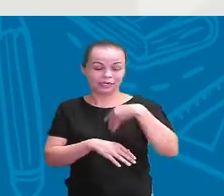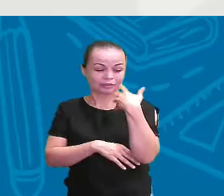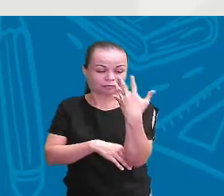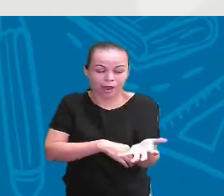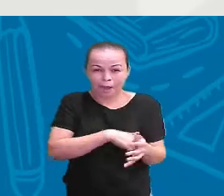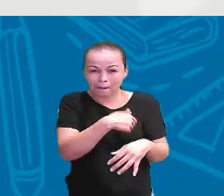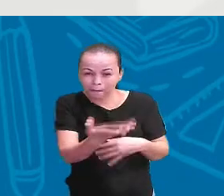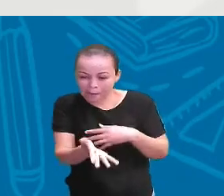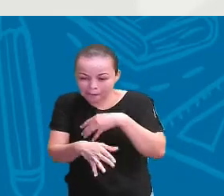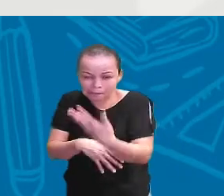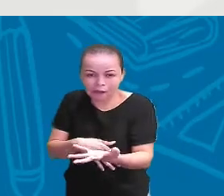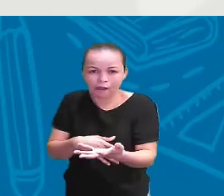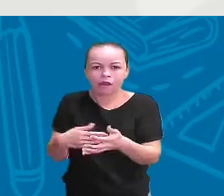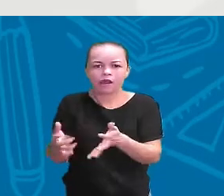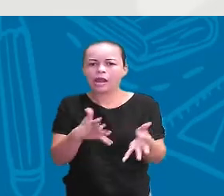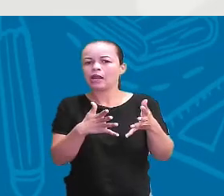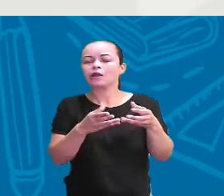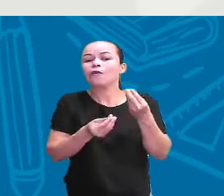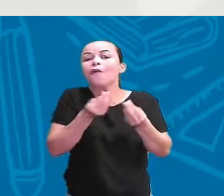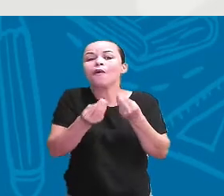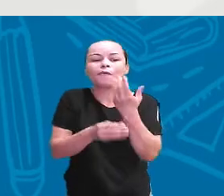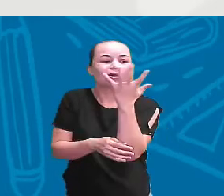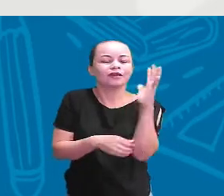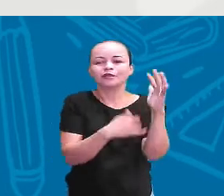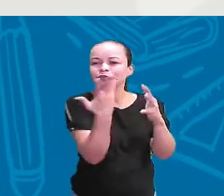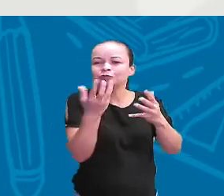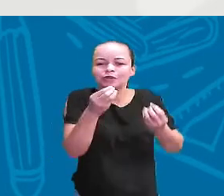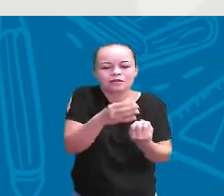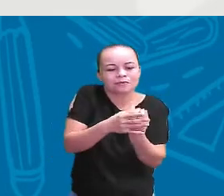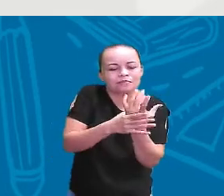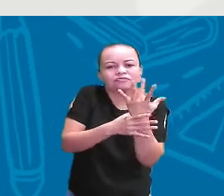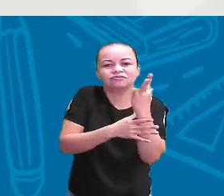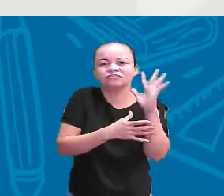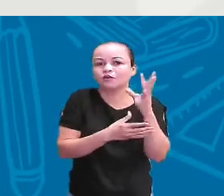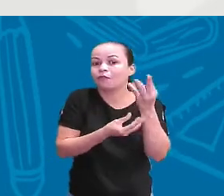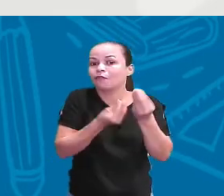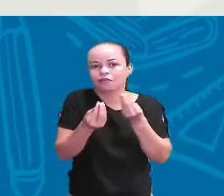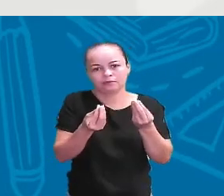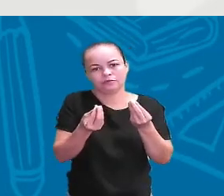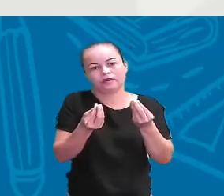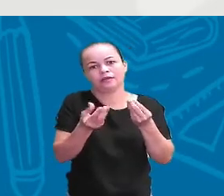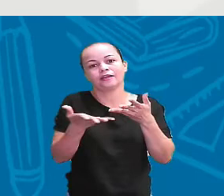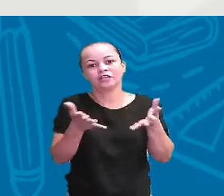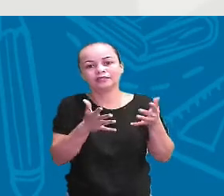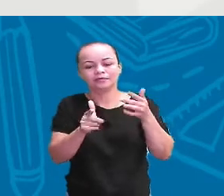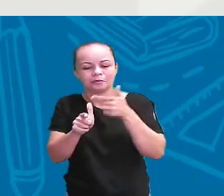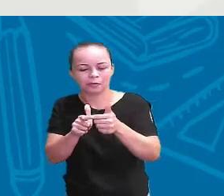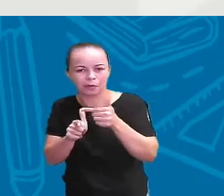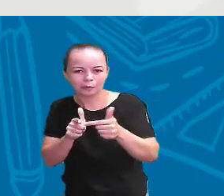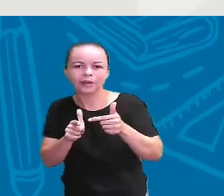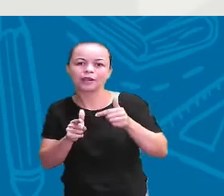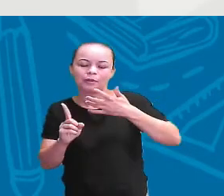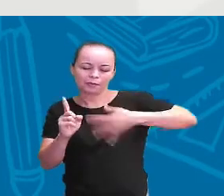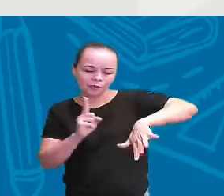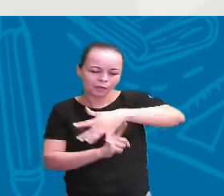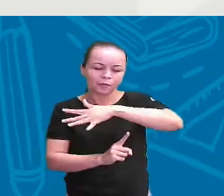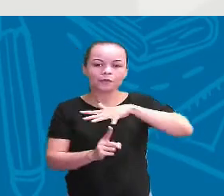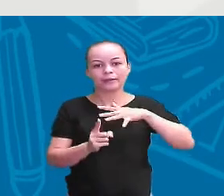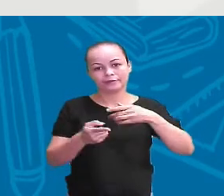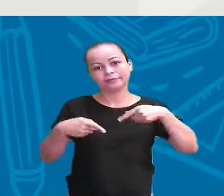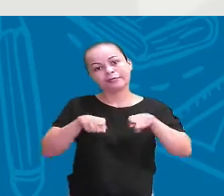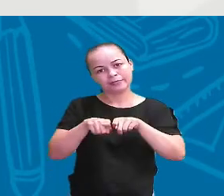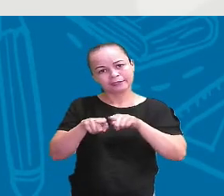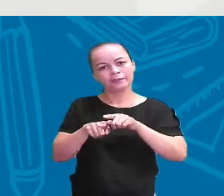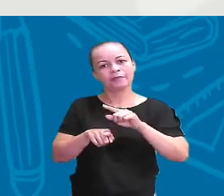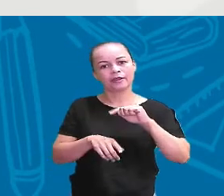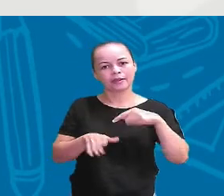a natureza ela não consegue se reerguer. E a gente acaba prejudicando o meio ambiente e prejudicando a nossa própria saúde